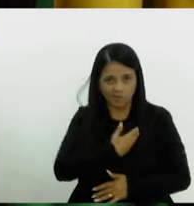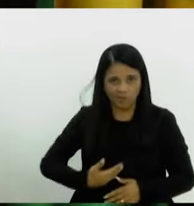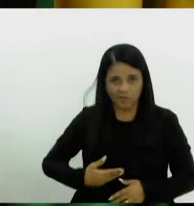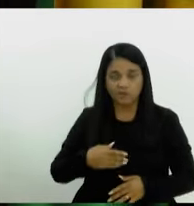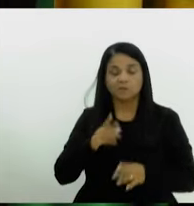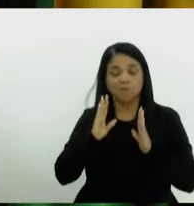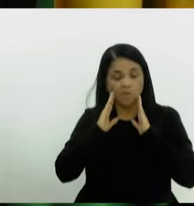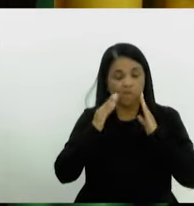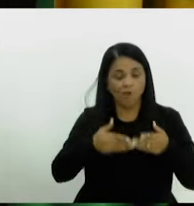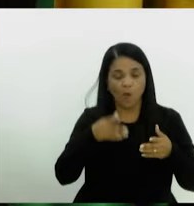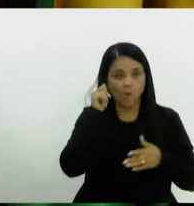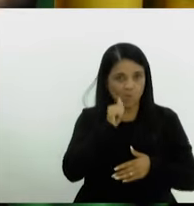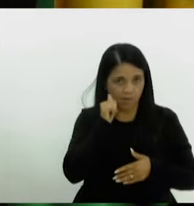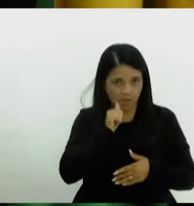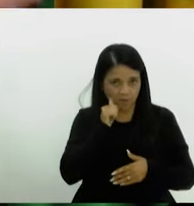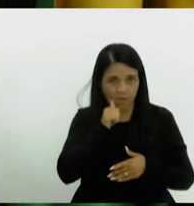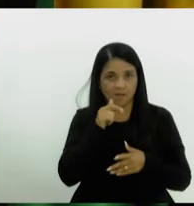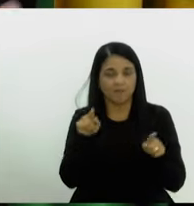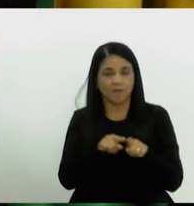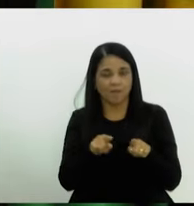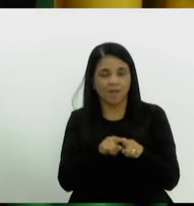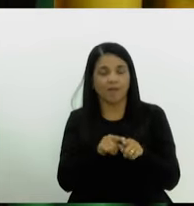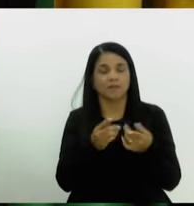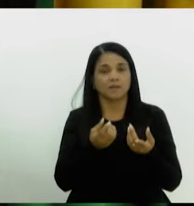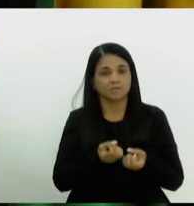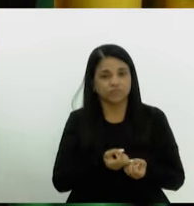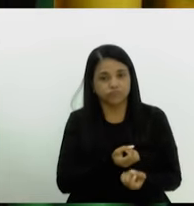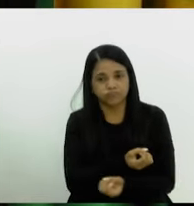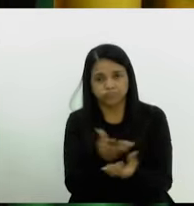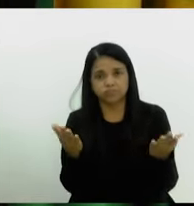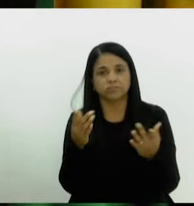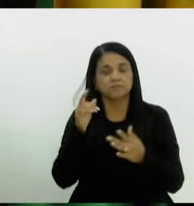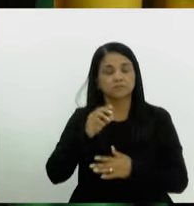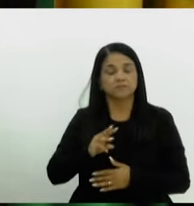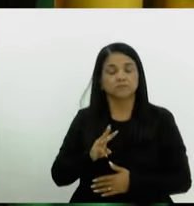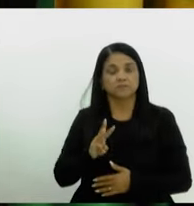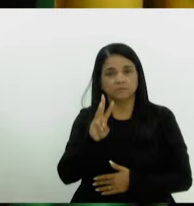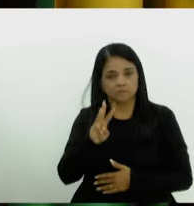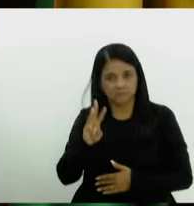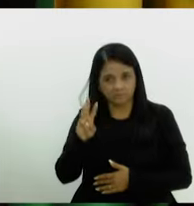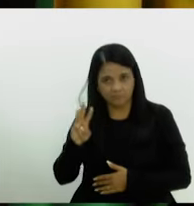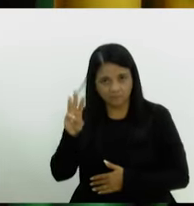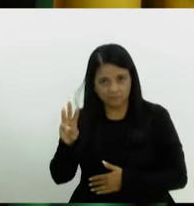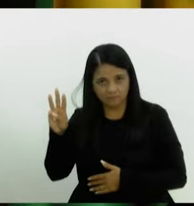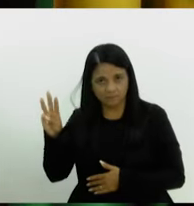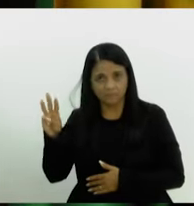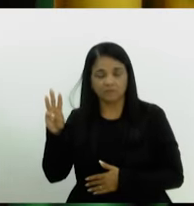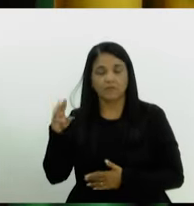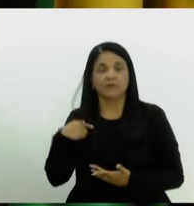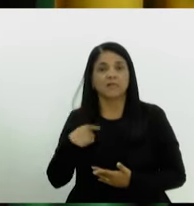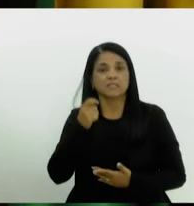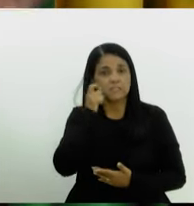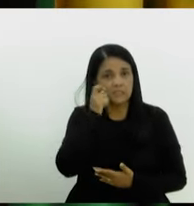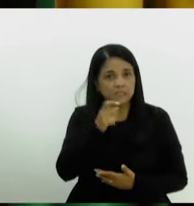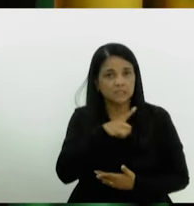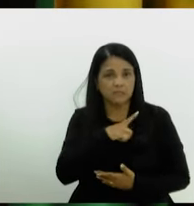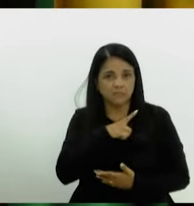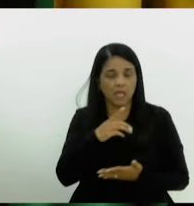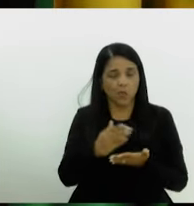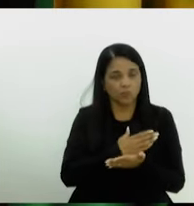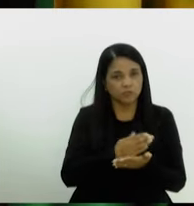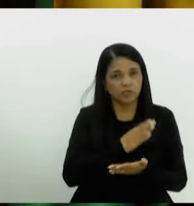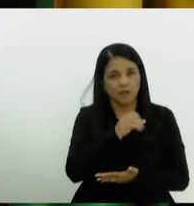para as mulheres a gente vai já está disponibilizado no nosso site Mas quem tiver interesse temos algumas